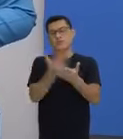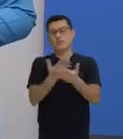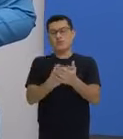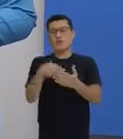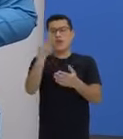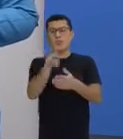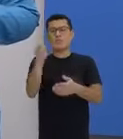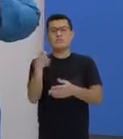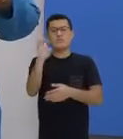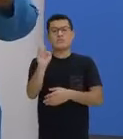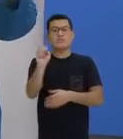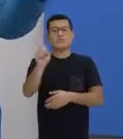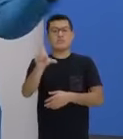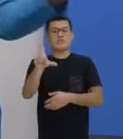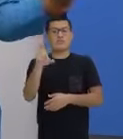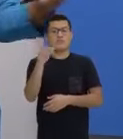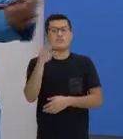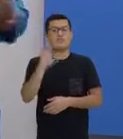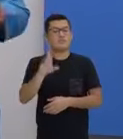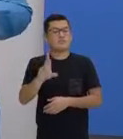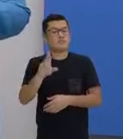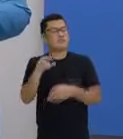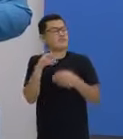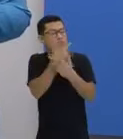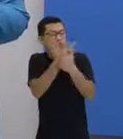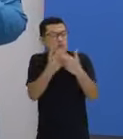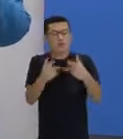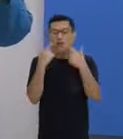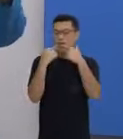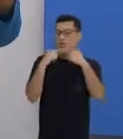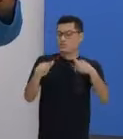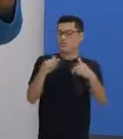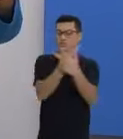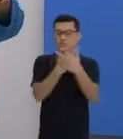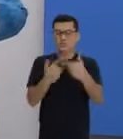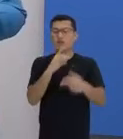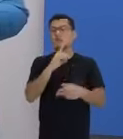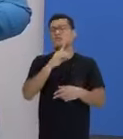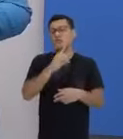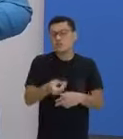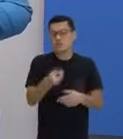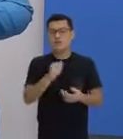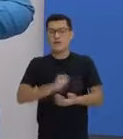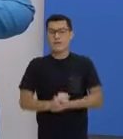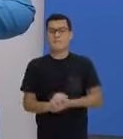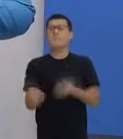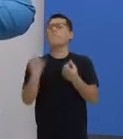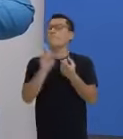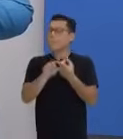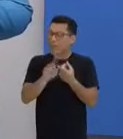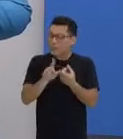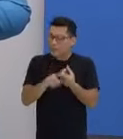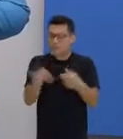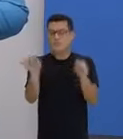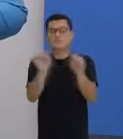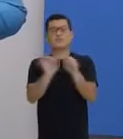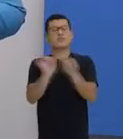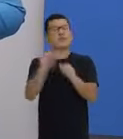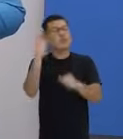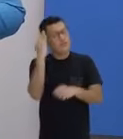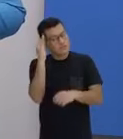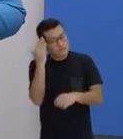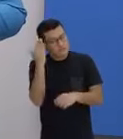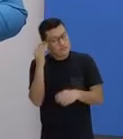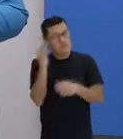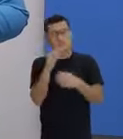professor Elder e que temos várias linguagens e elas são formas de dizer e elas também são formas que fazer